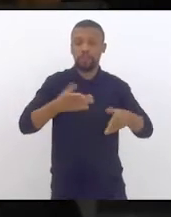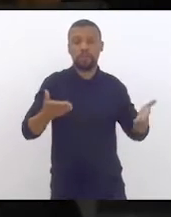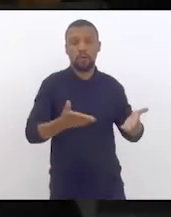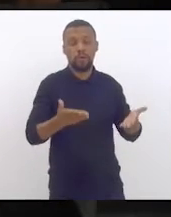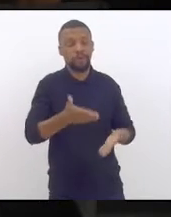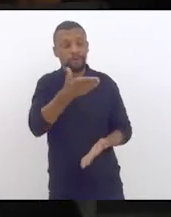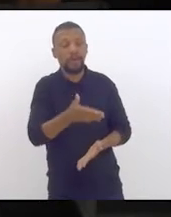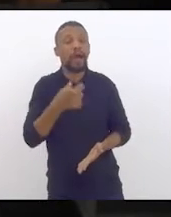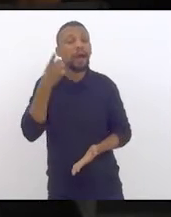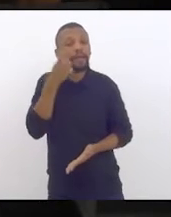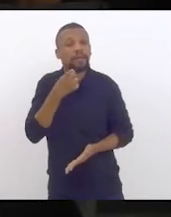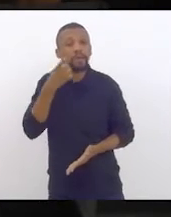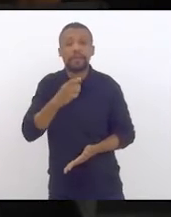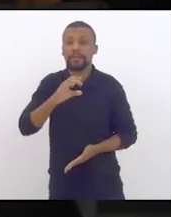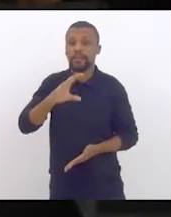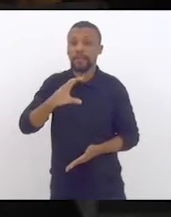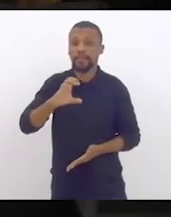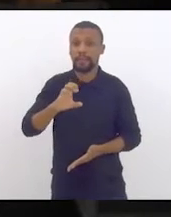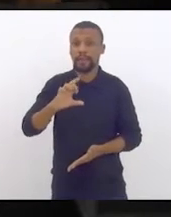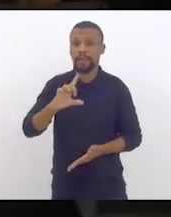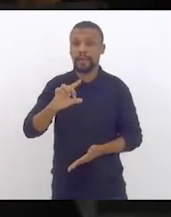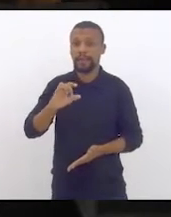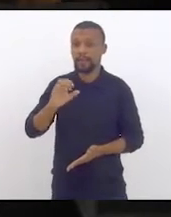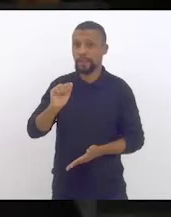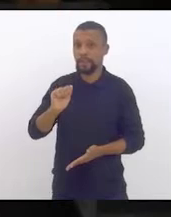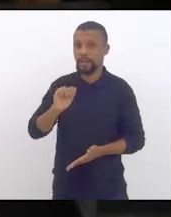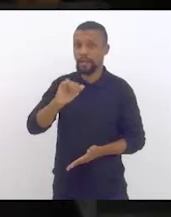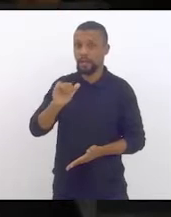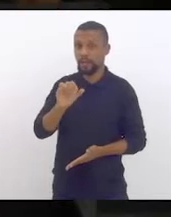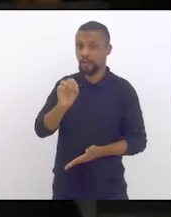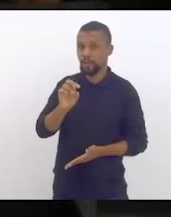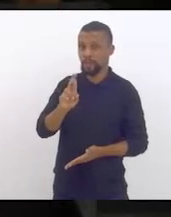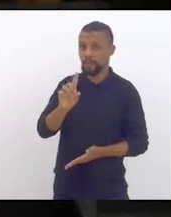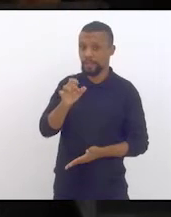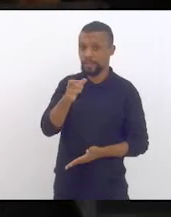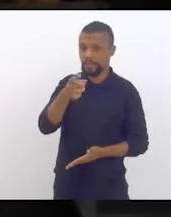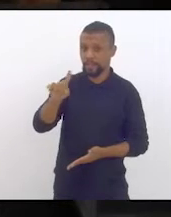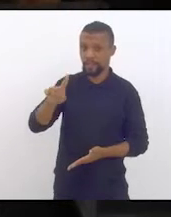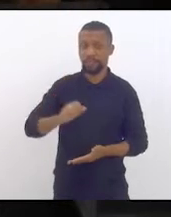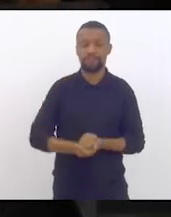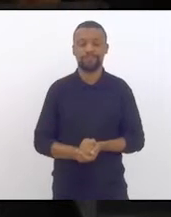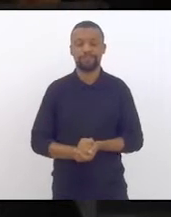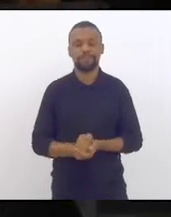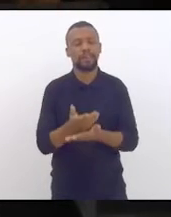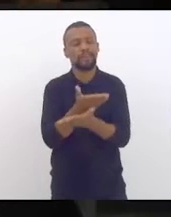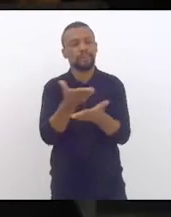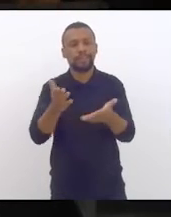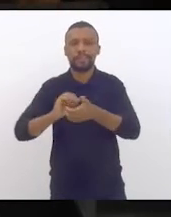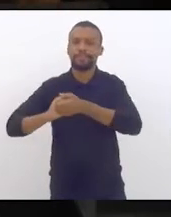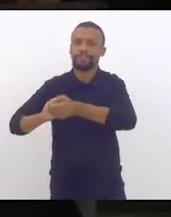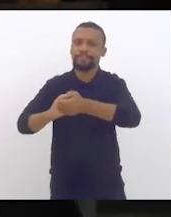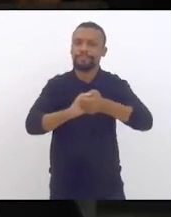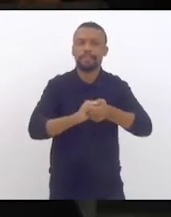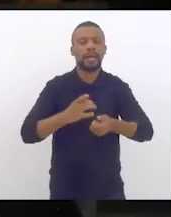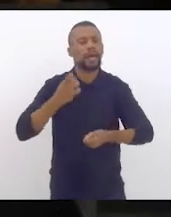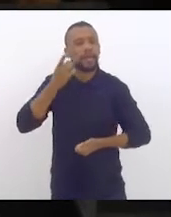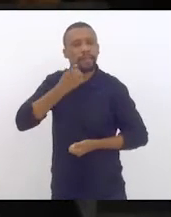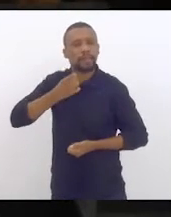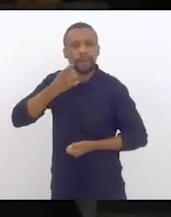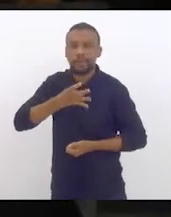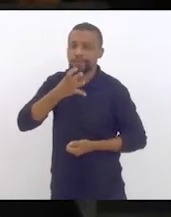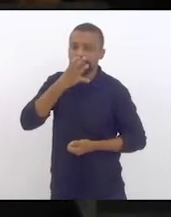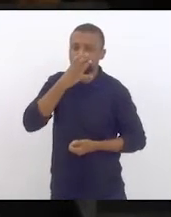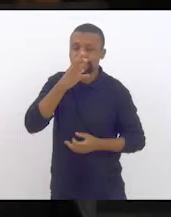deputada Célia Jordão senhoras e senhores deputados que nos